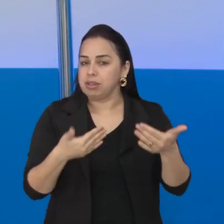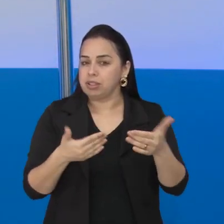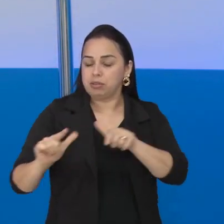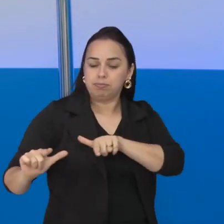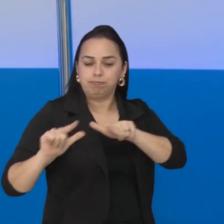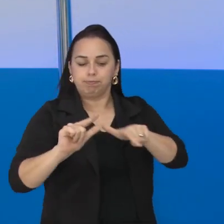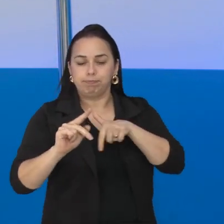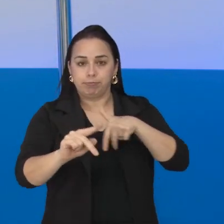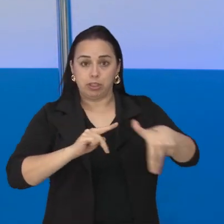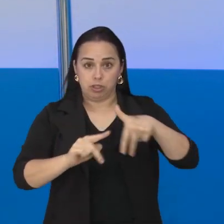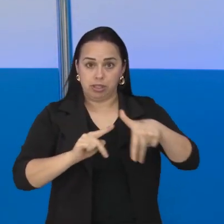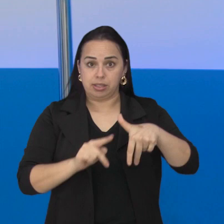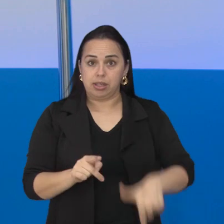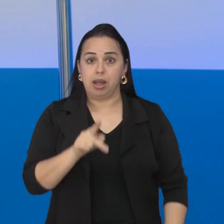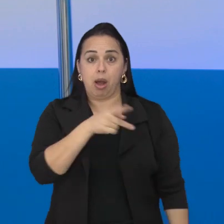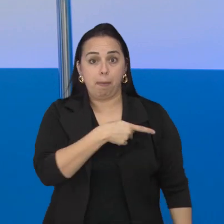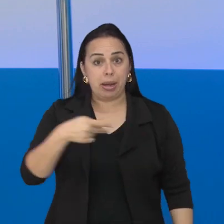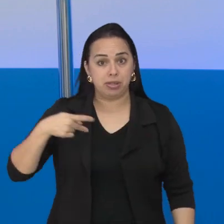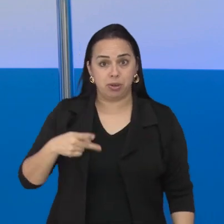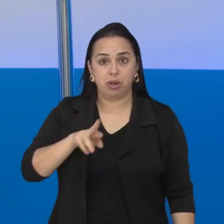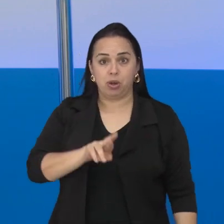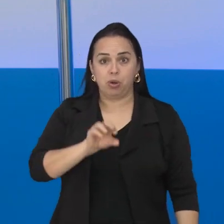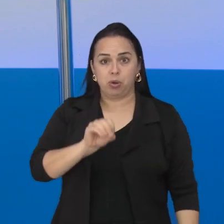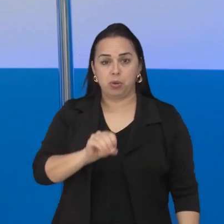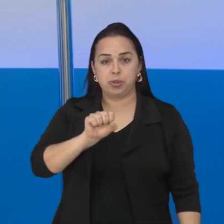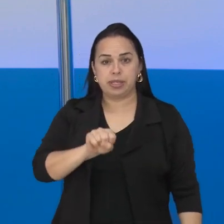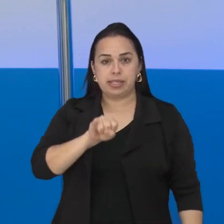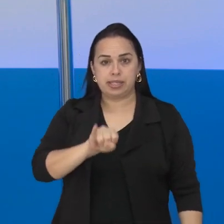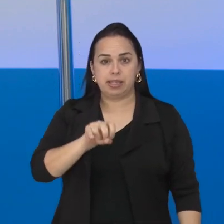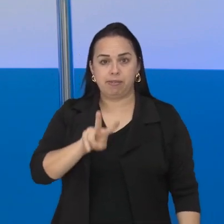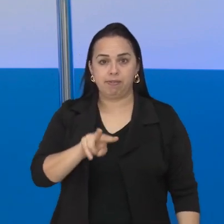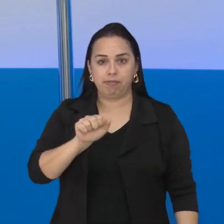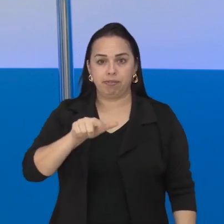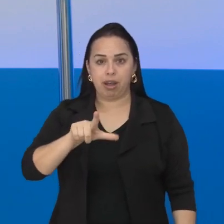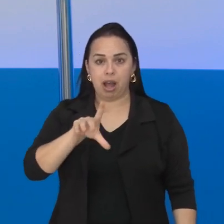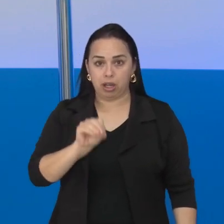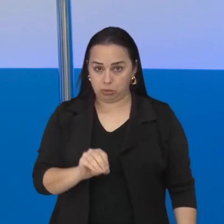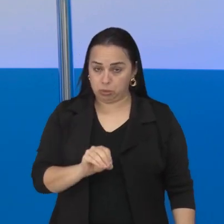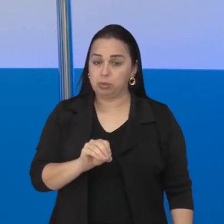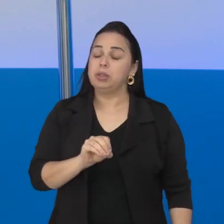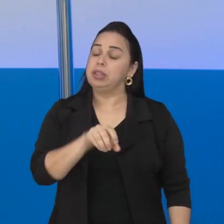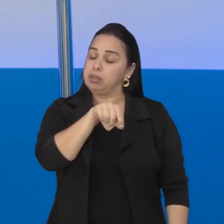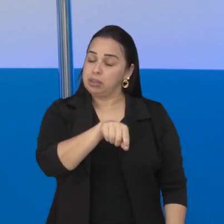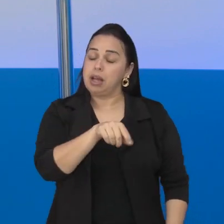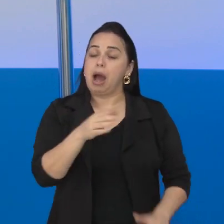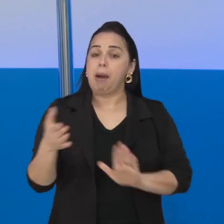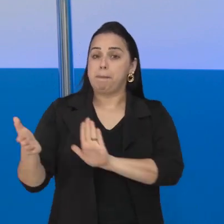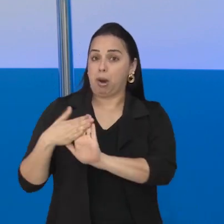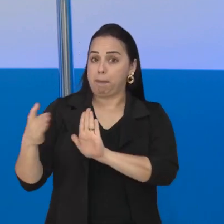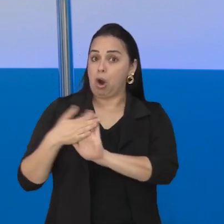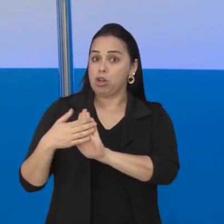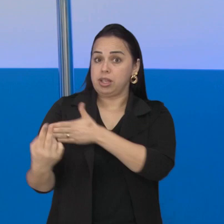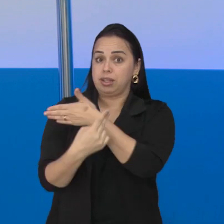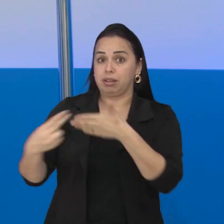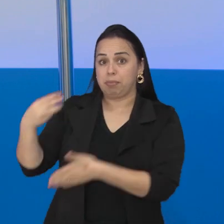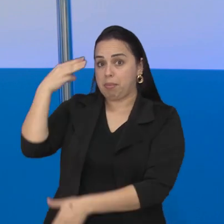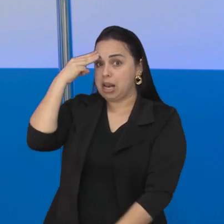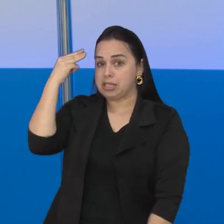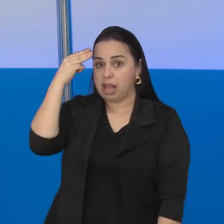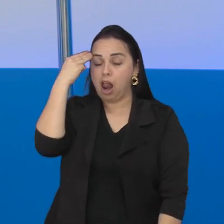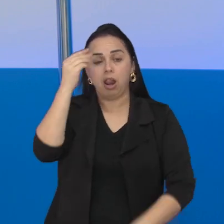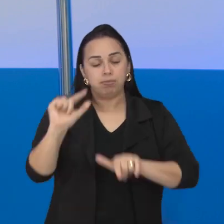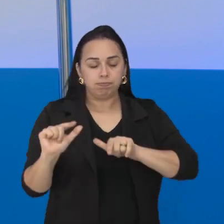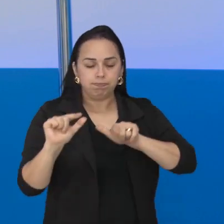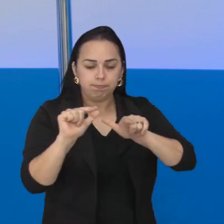solene. A Câmara concedeu o título de cidadão joseense ao pastor Rosivaldo Donizete Puerta Merlotto. Proposta pelo